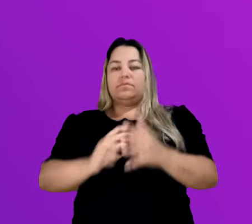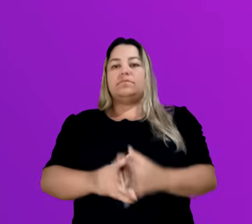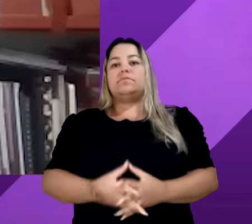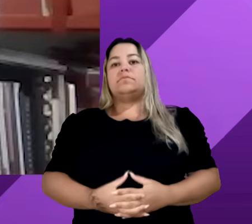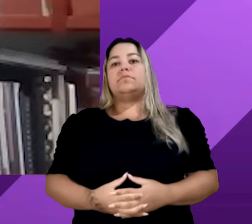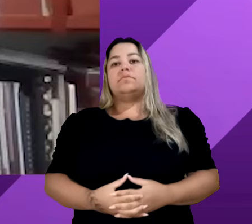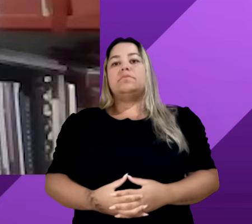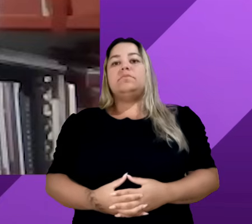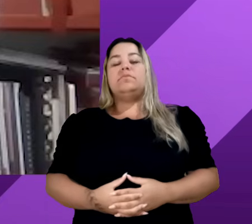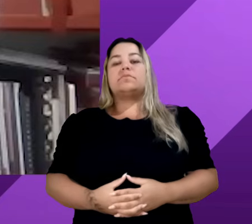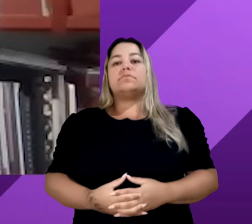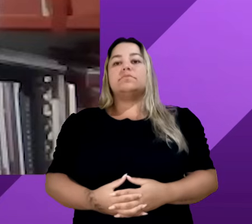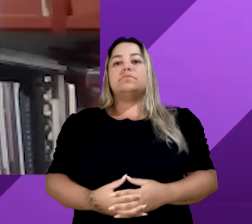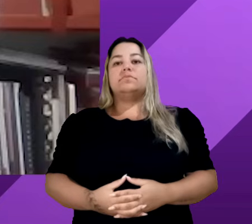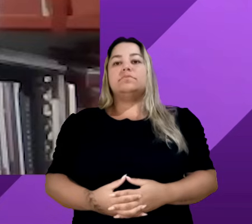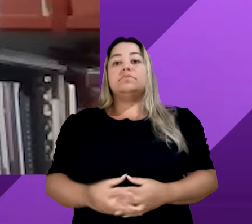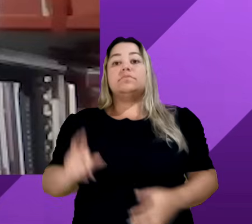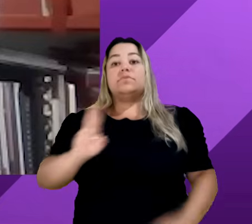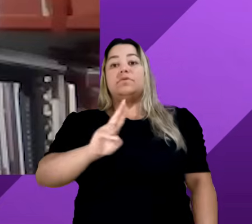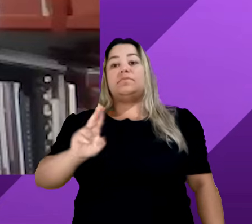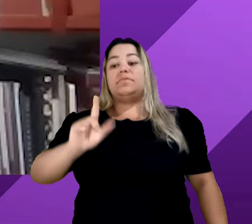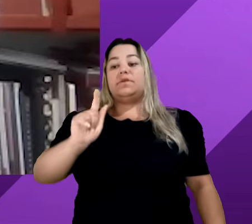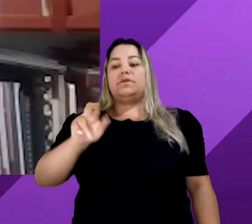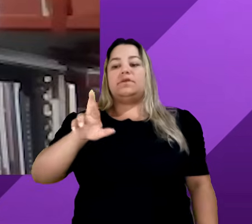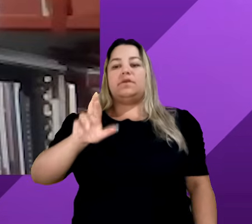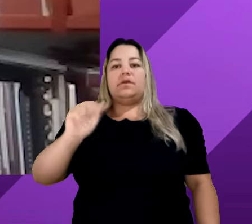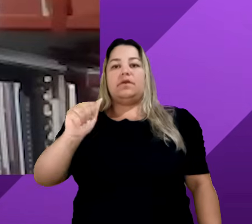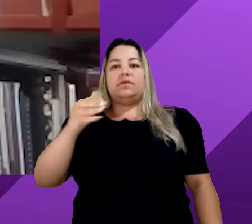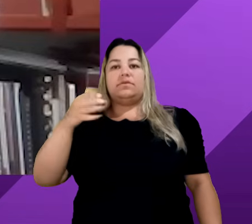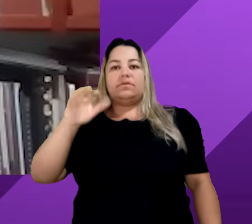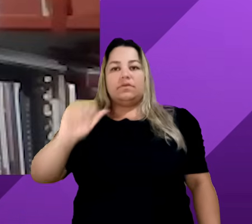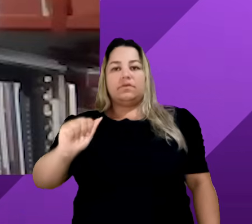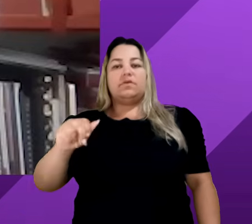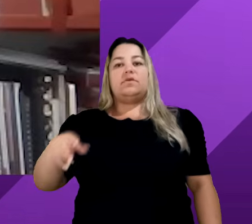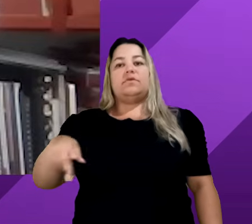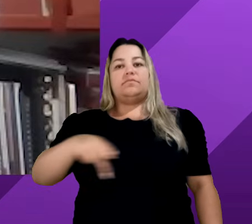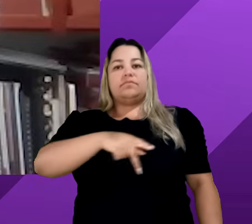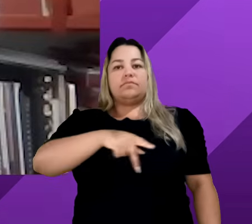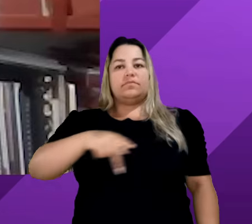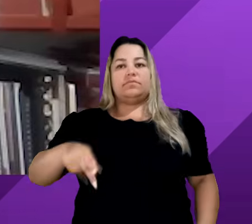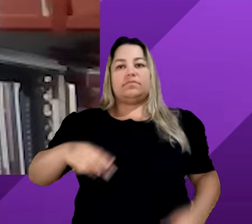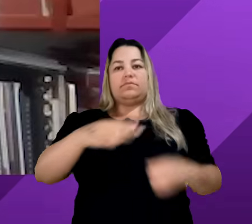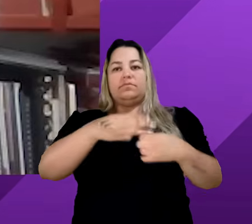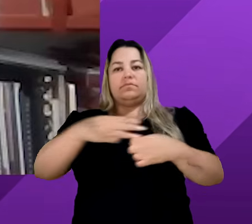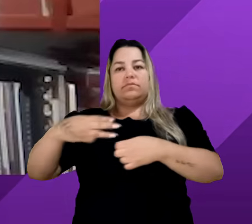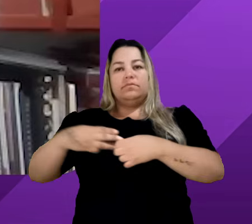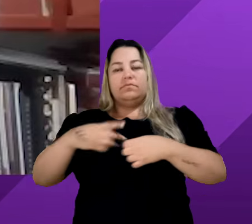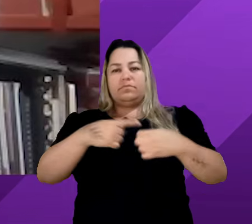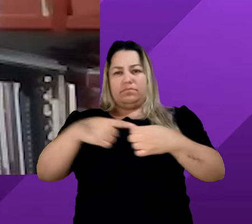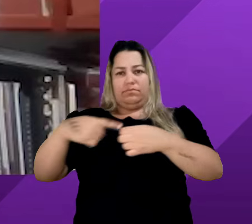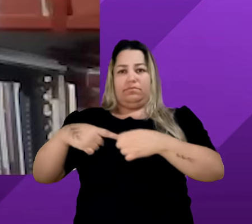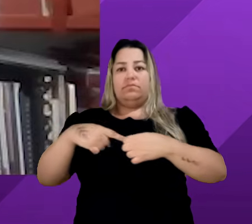Meu nome é Graça Costa, eu sou professora municipal da cidade de Quixadá, do Ceará.